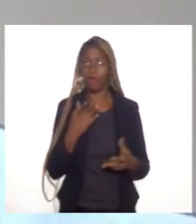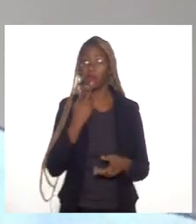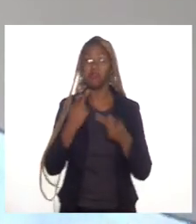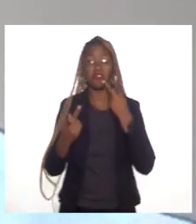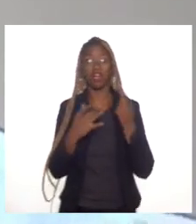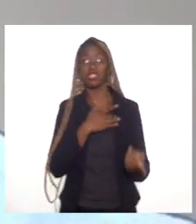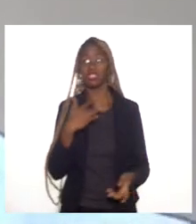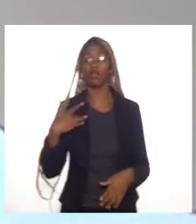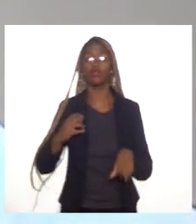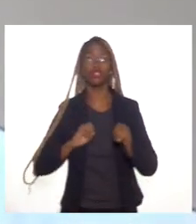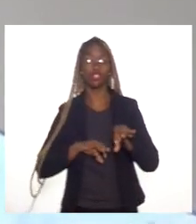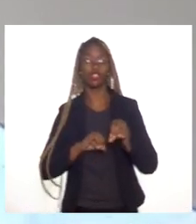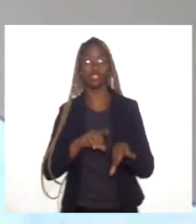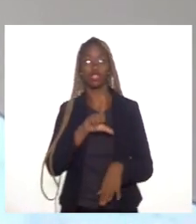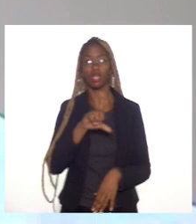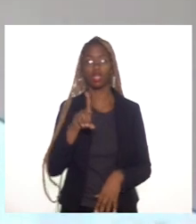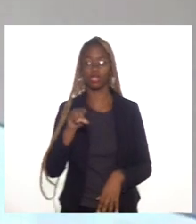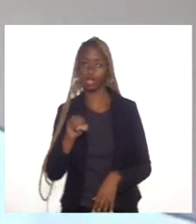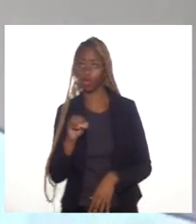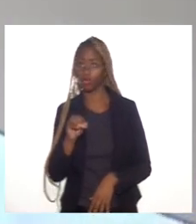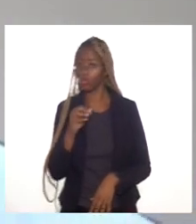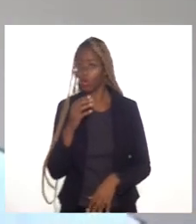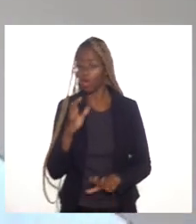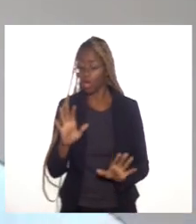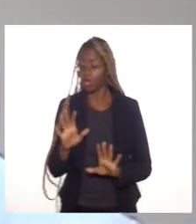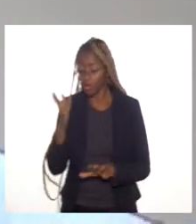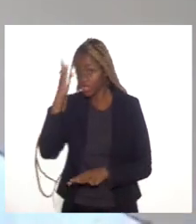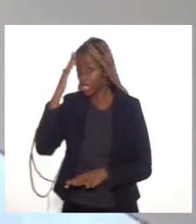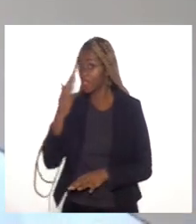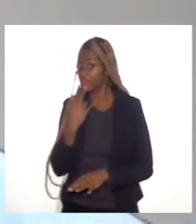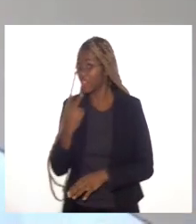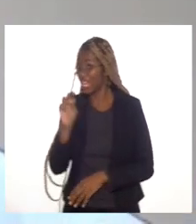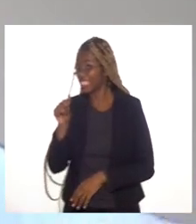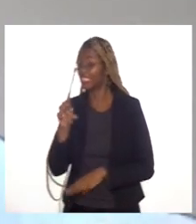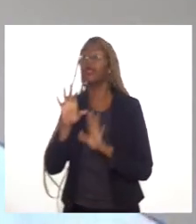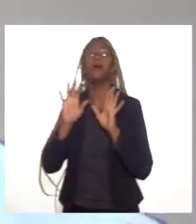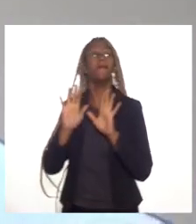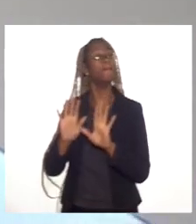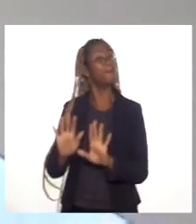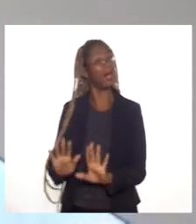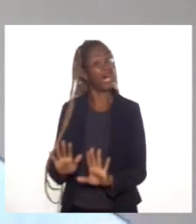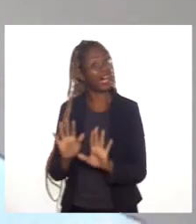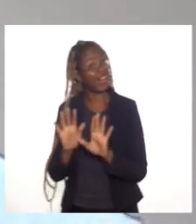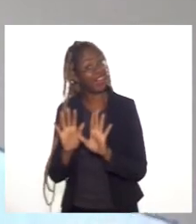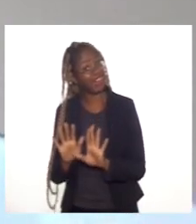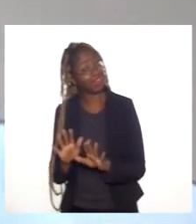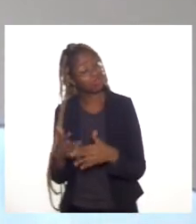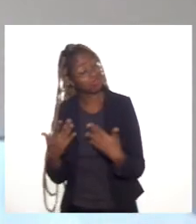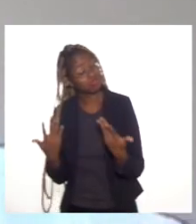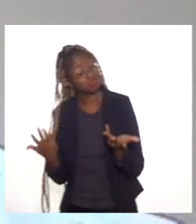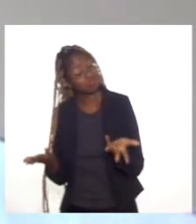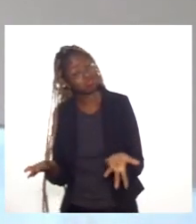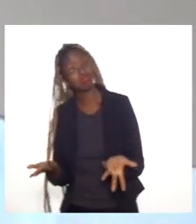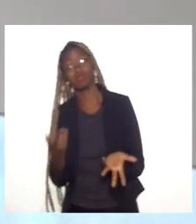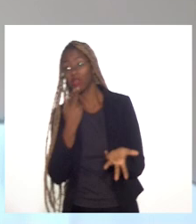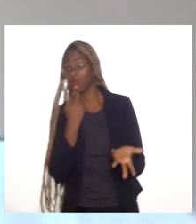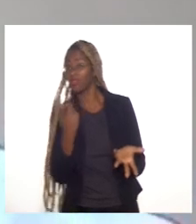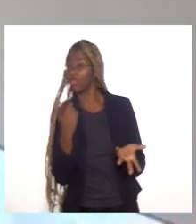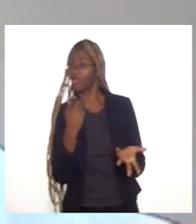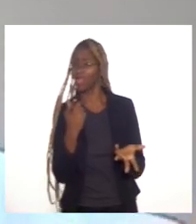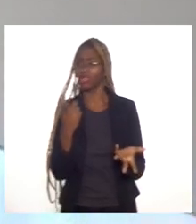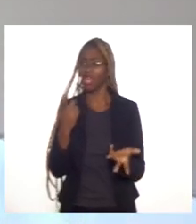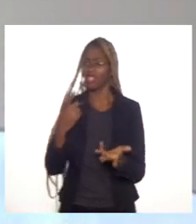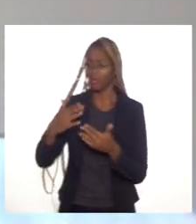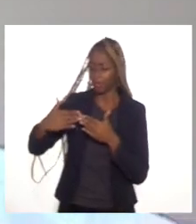saúde e educação na LDO, não estou dizendo que não se fala, mas eu acho que, dado o volume da repercussão, das